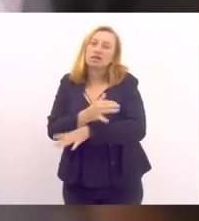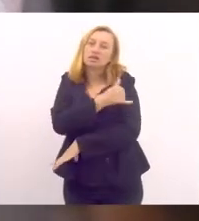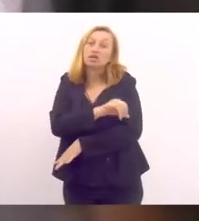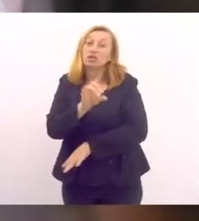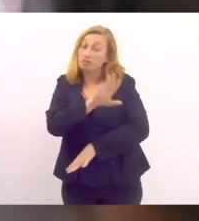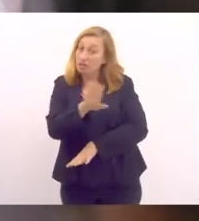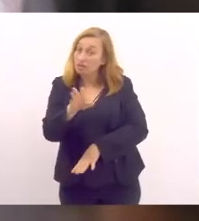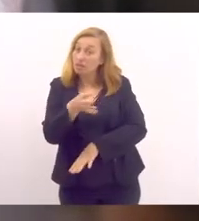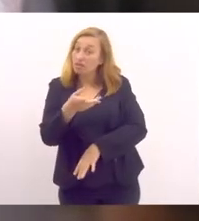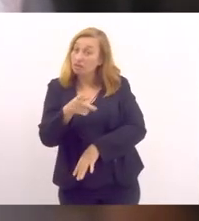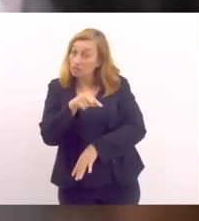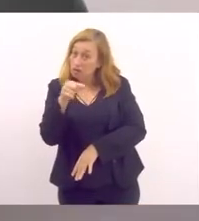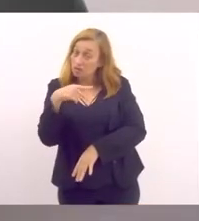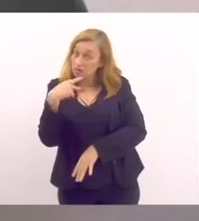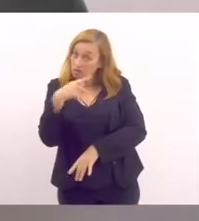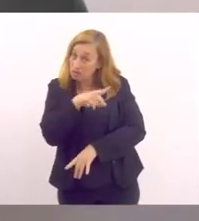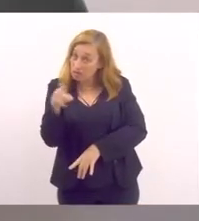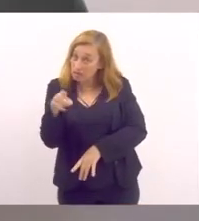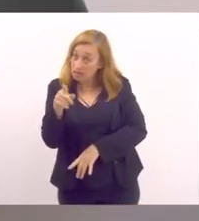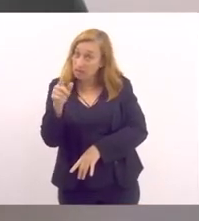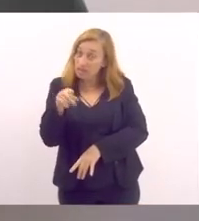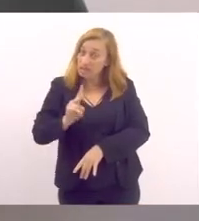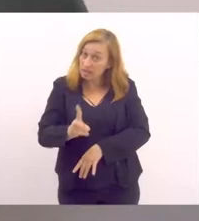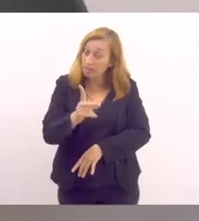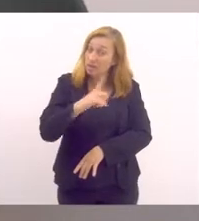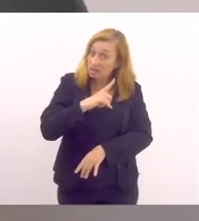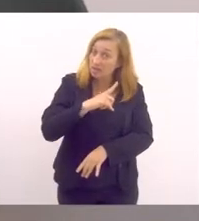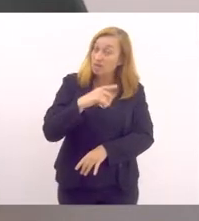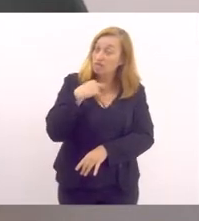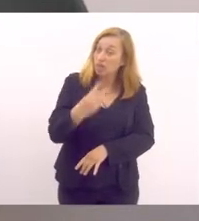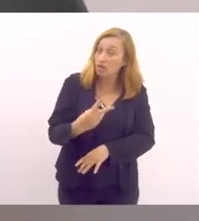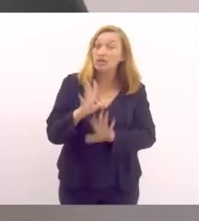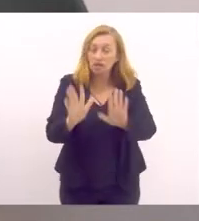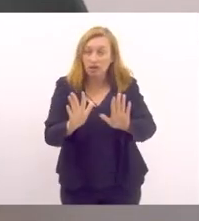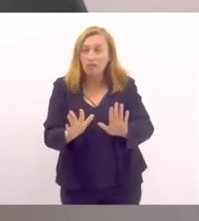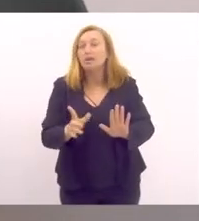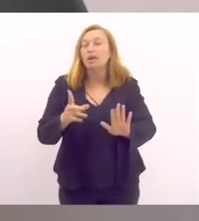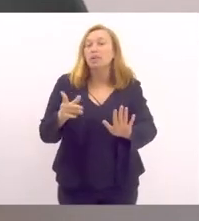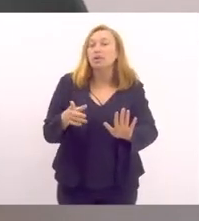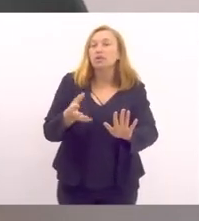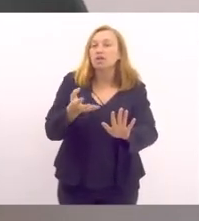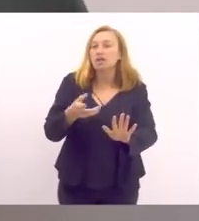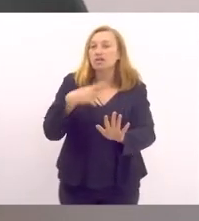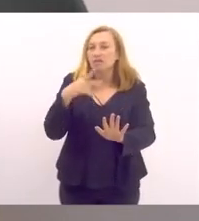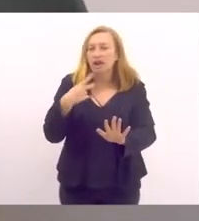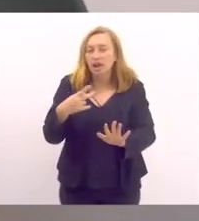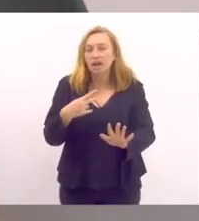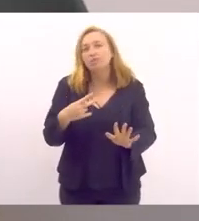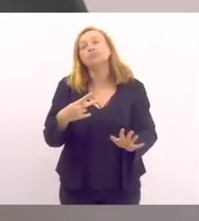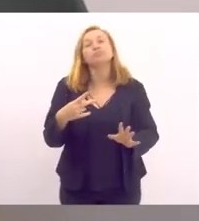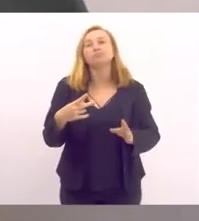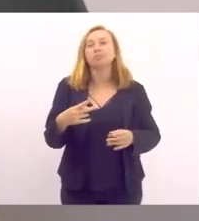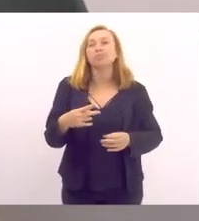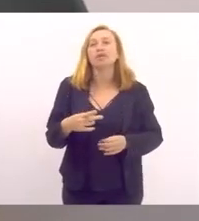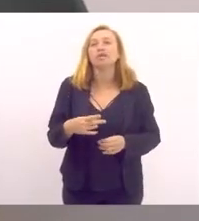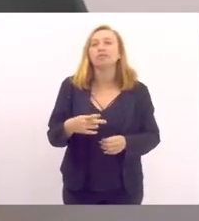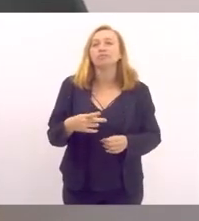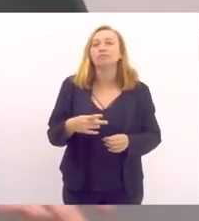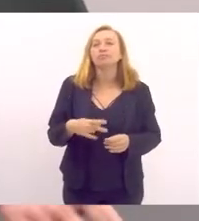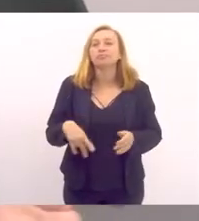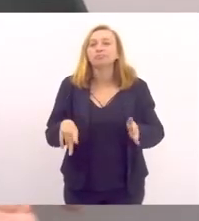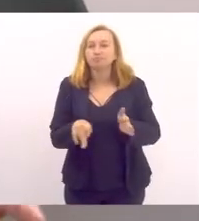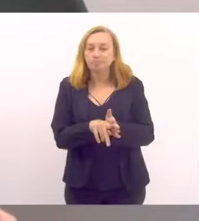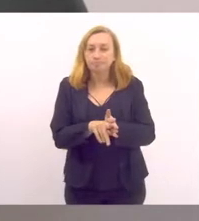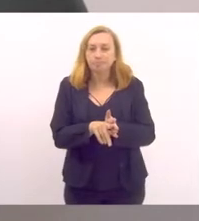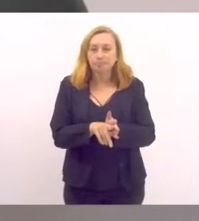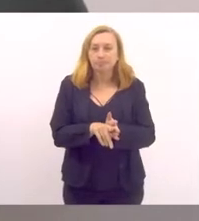vozes, tá? Não, sim. Então, o que a gente precisa garantir aqui, aí o verbo lá, que a inflexão mudou aqui de fará parte para poderão